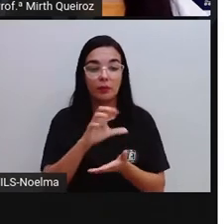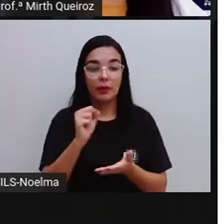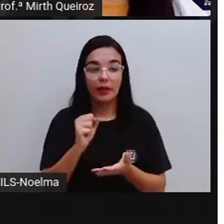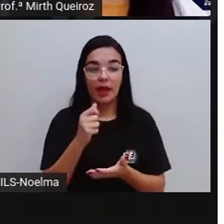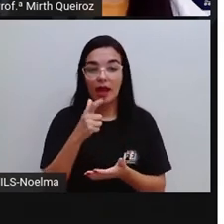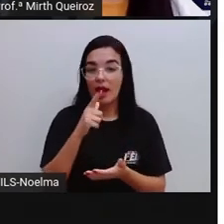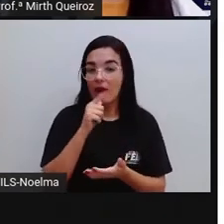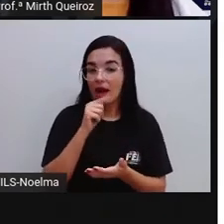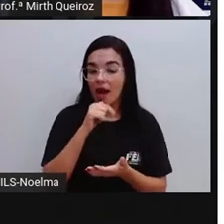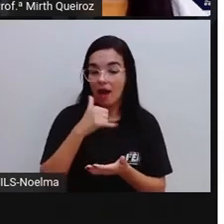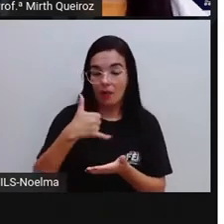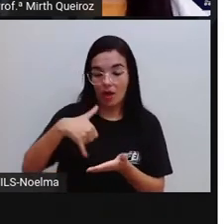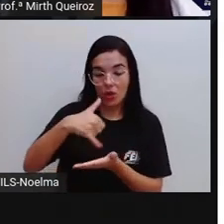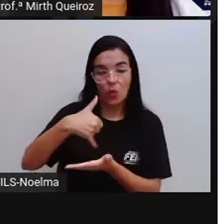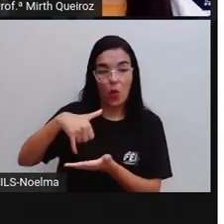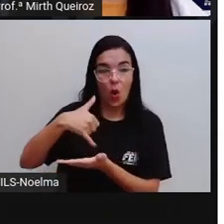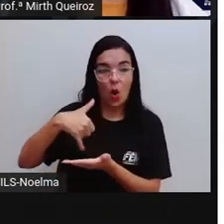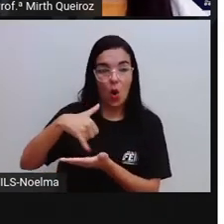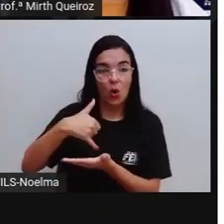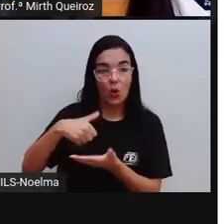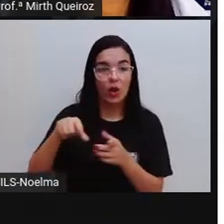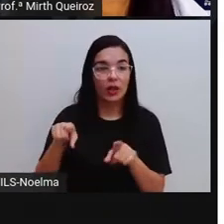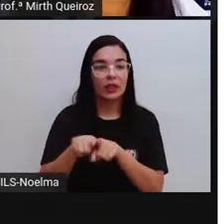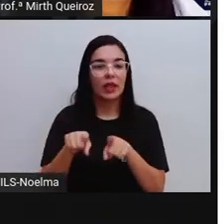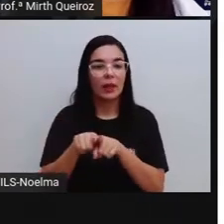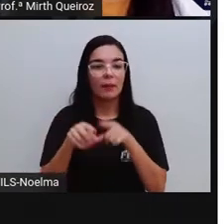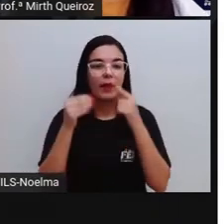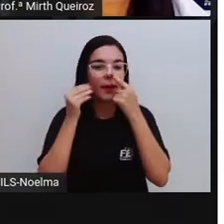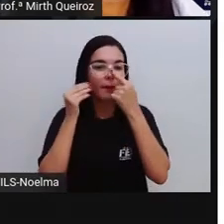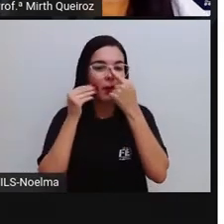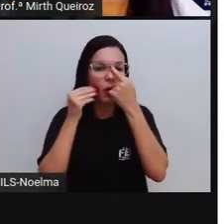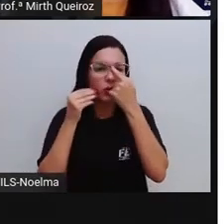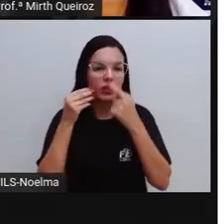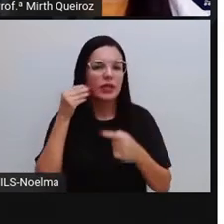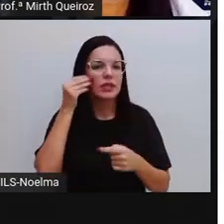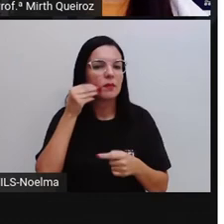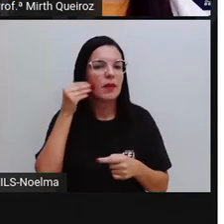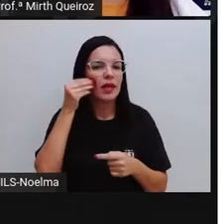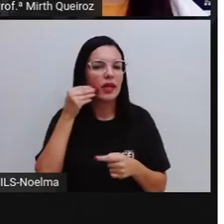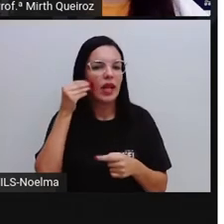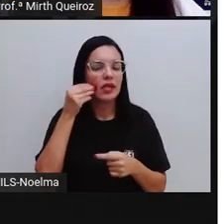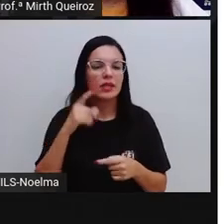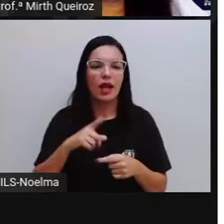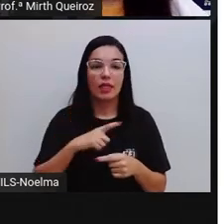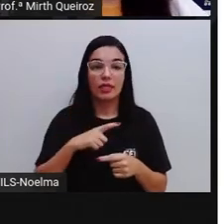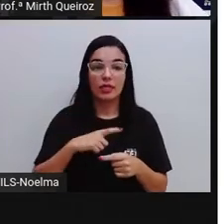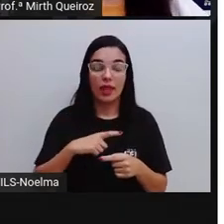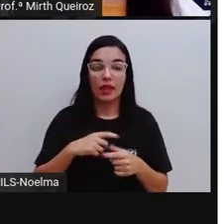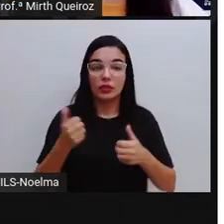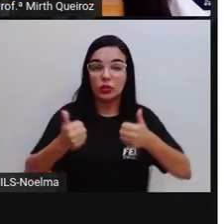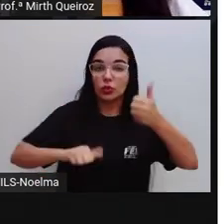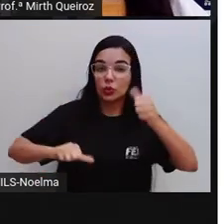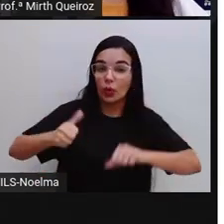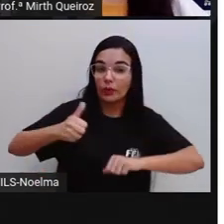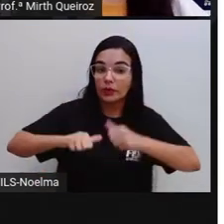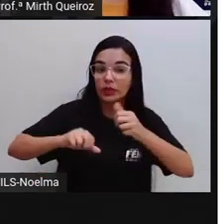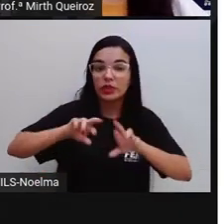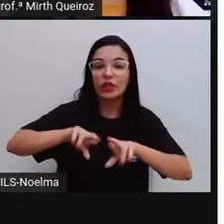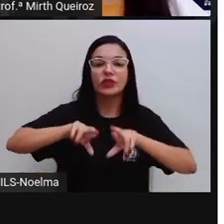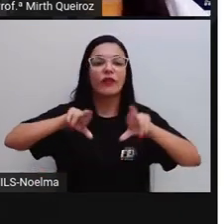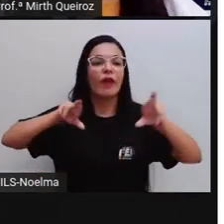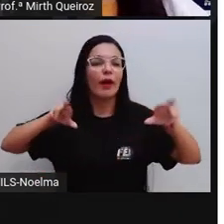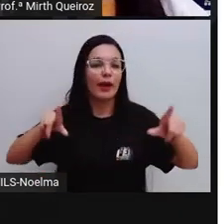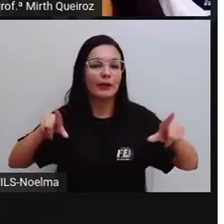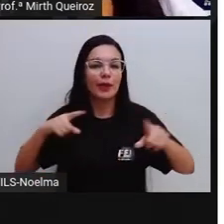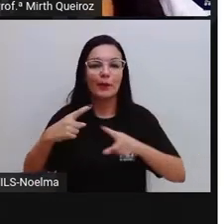como eu apresentei para vocês naquela experiência, a água e o óleo são substâncias diferentes. Água é uma